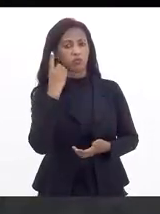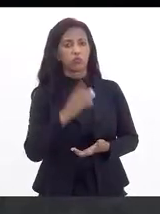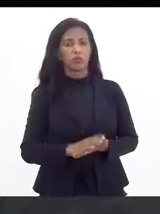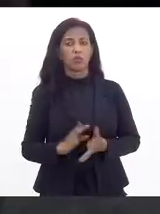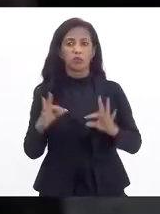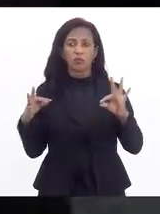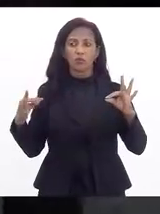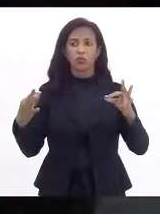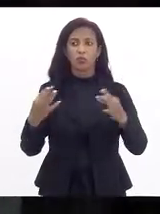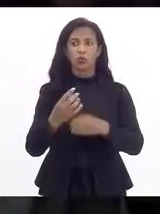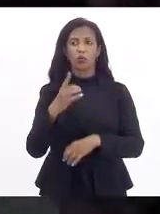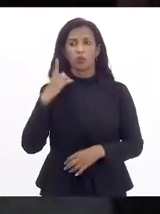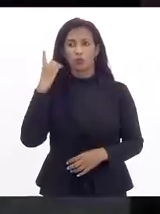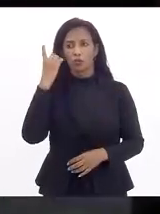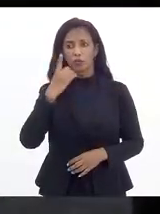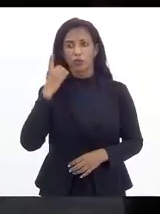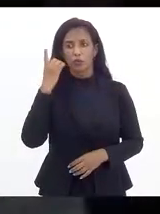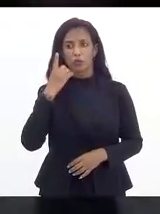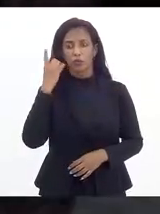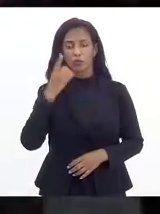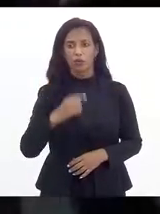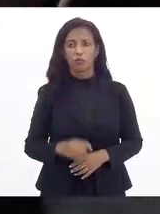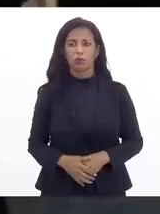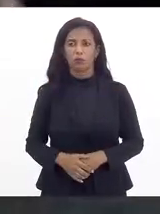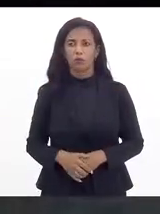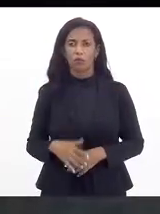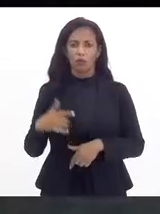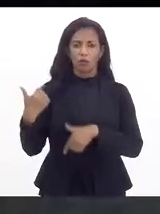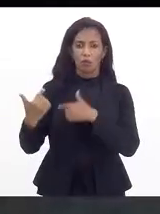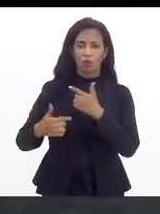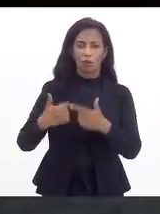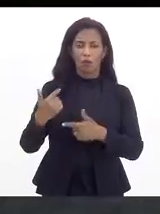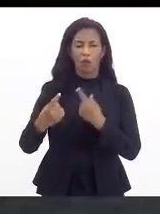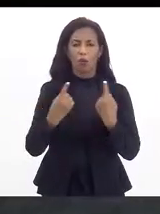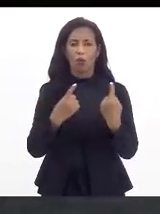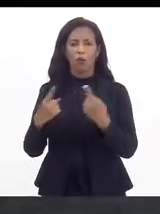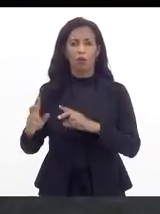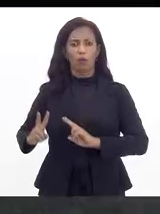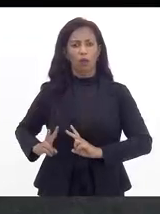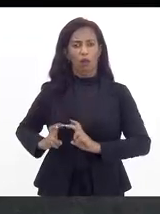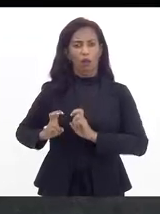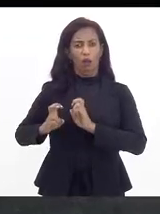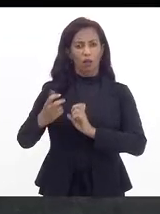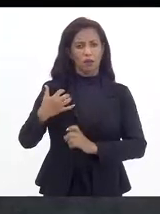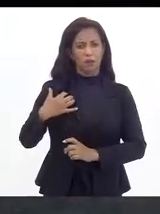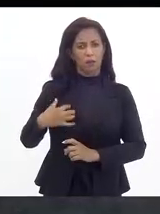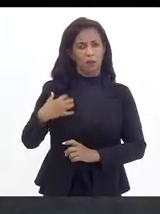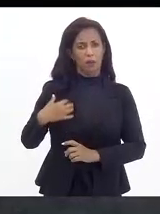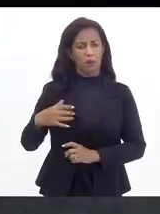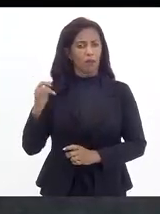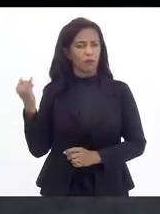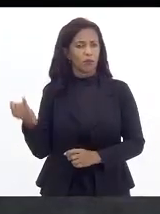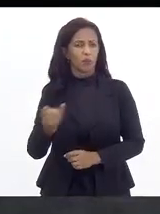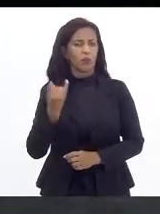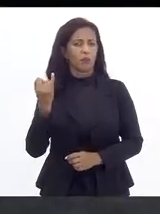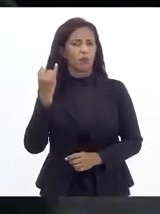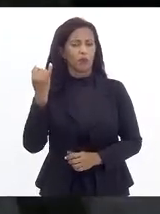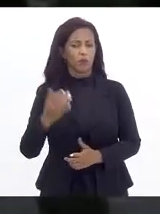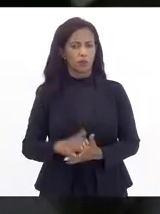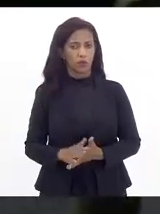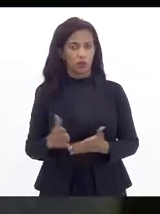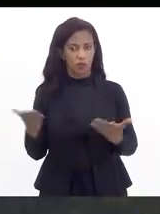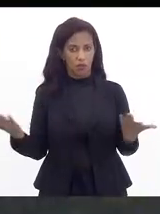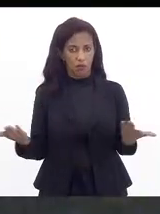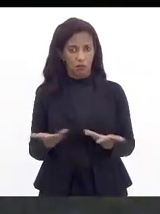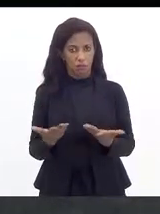de todos os deputados a luta contra o câncer de mama. É fundamental que